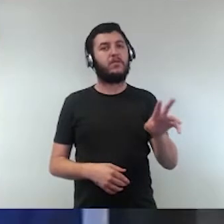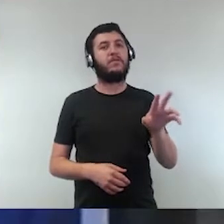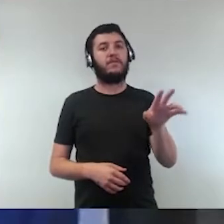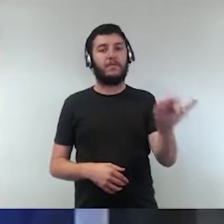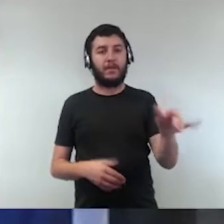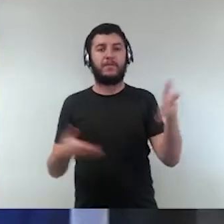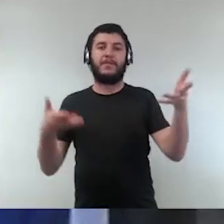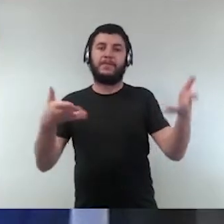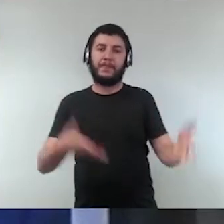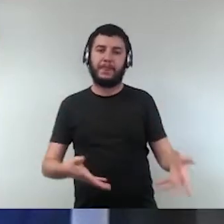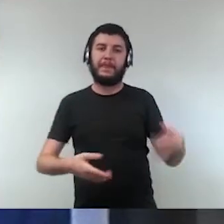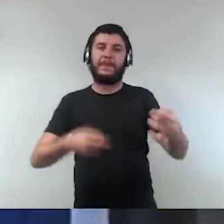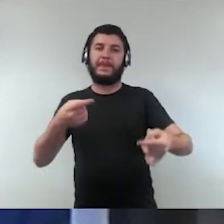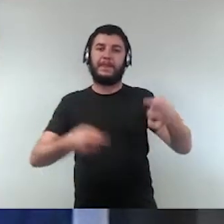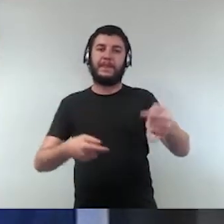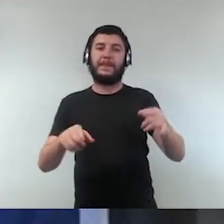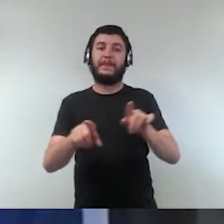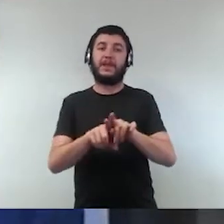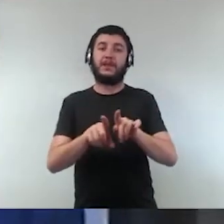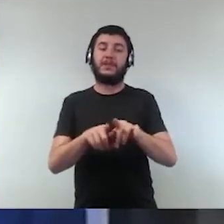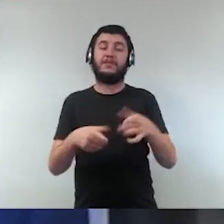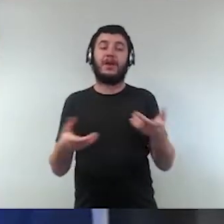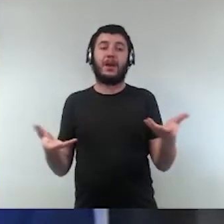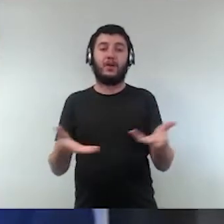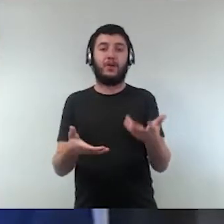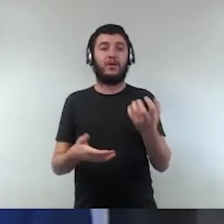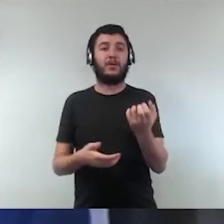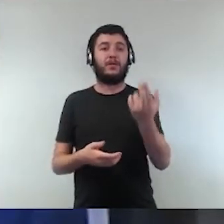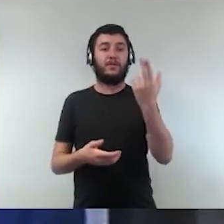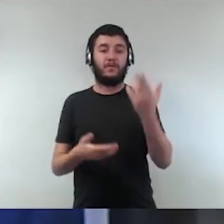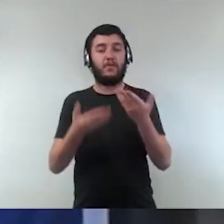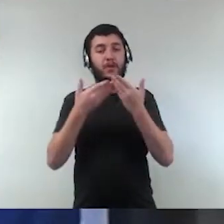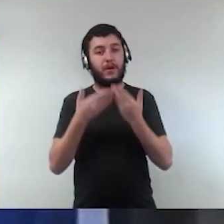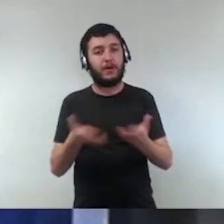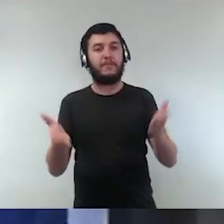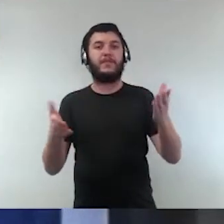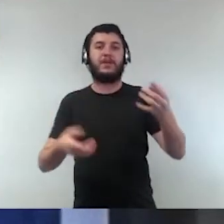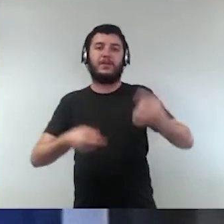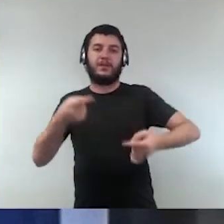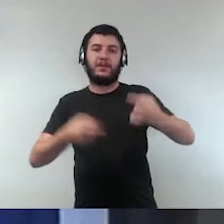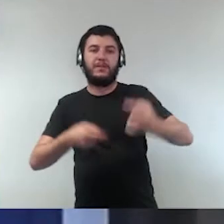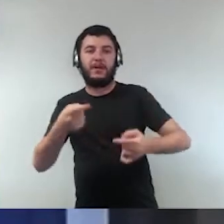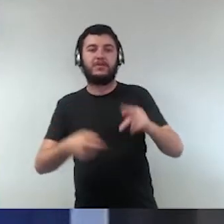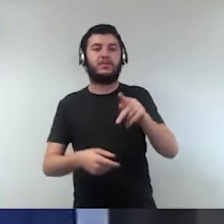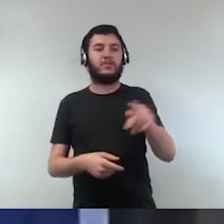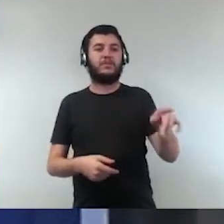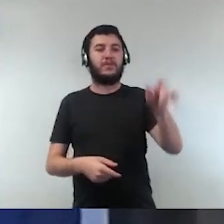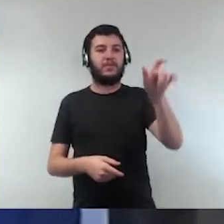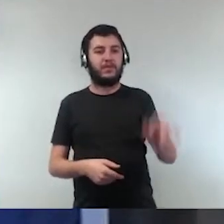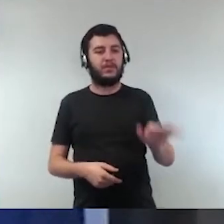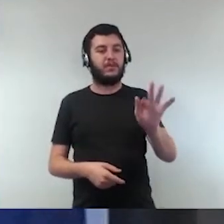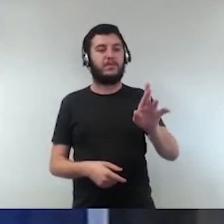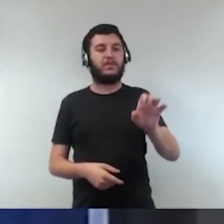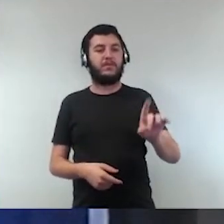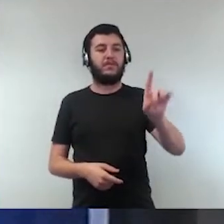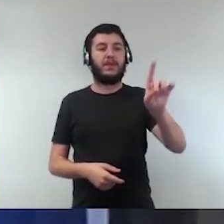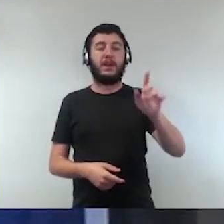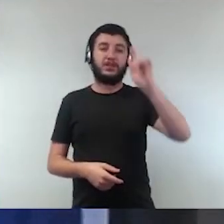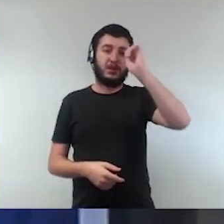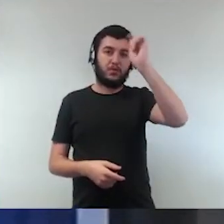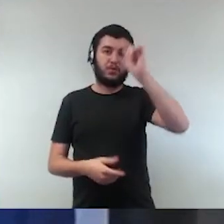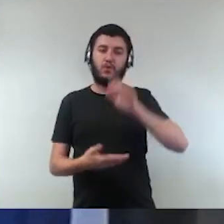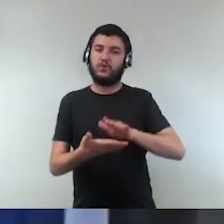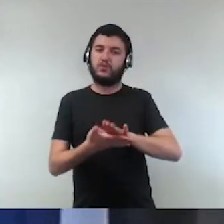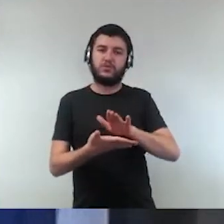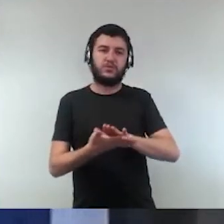Eu começo logo dando a palavra ao nosso professor Fred Didier, autor de diversas